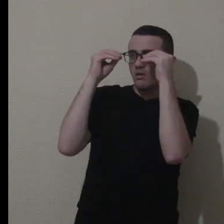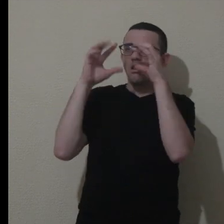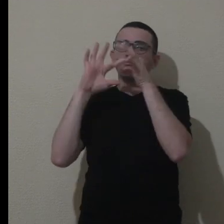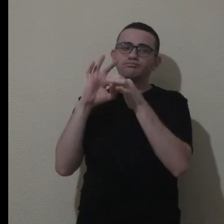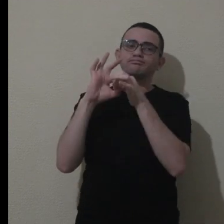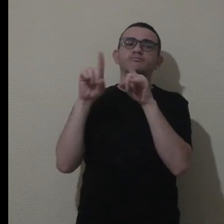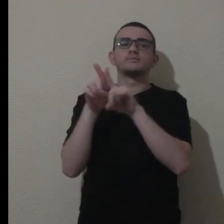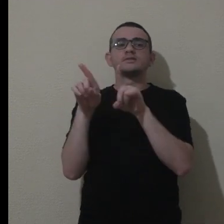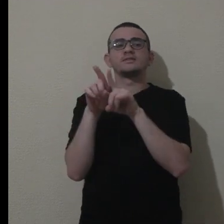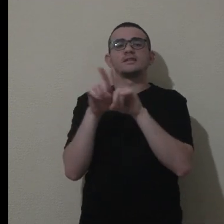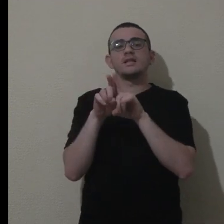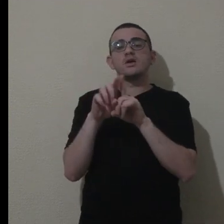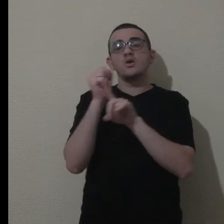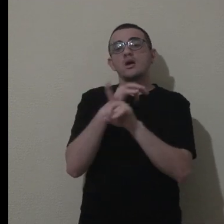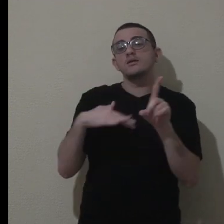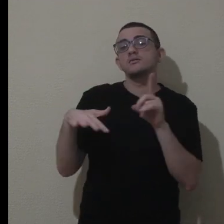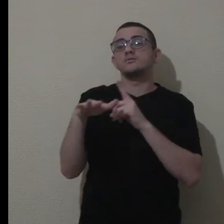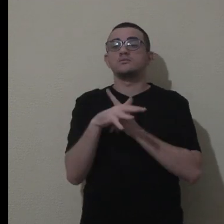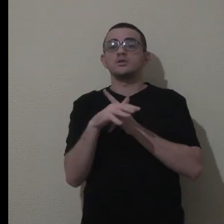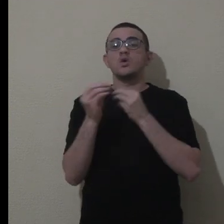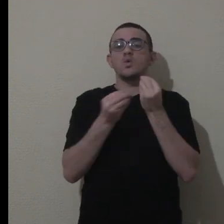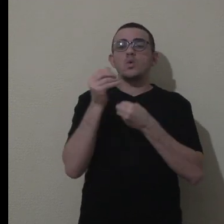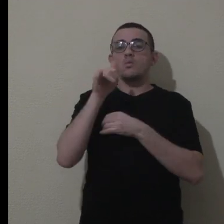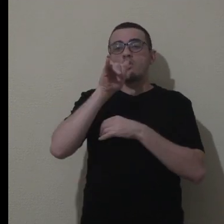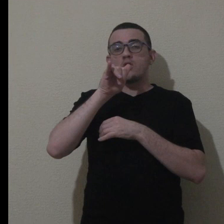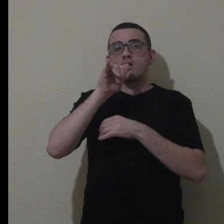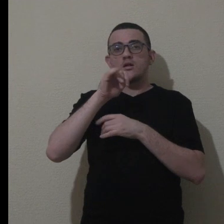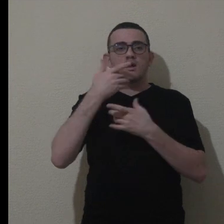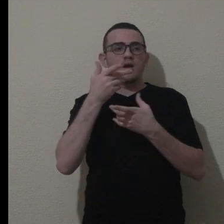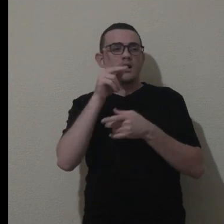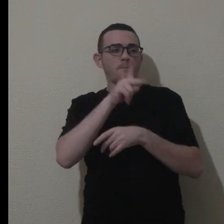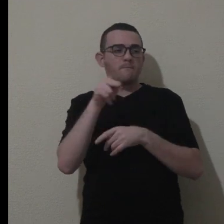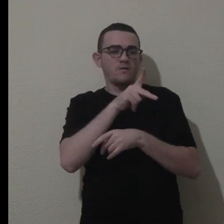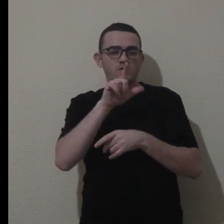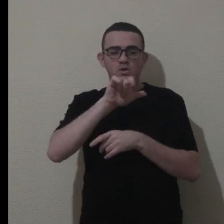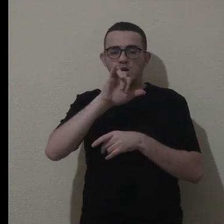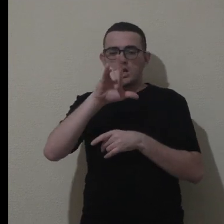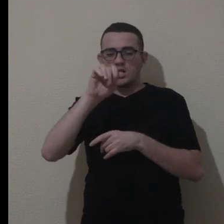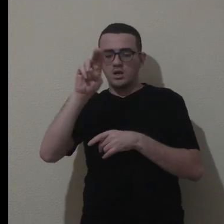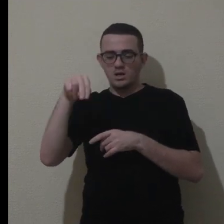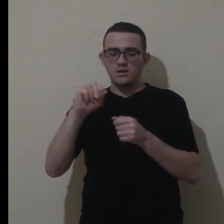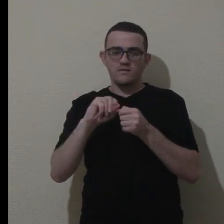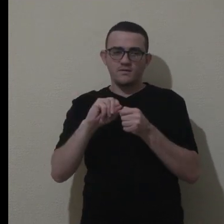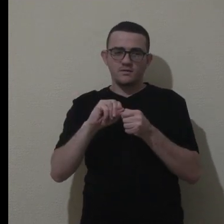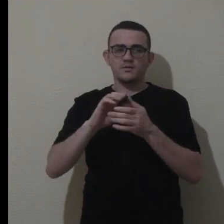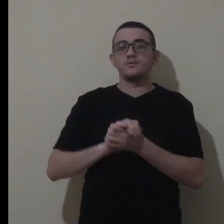e em também as funções e aspectos sociais, como esse exemplo de estudo que a professora Lília está